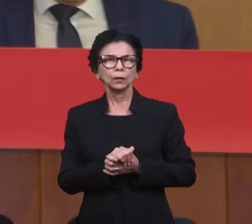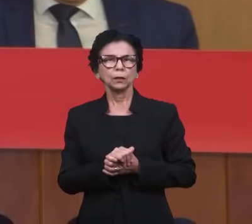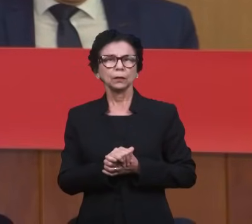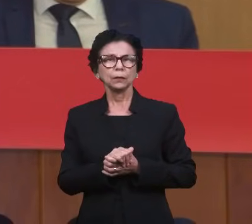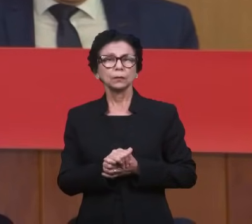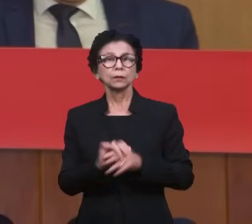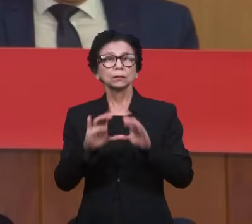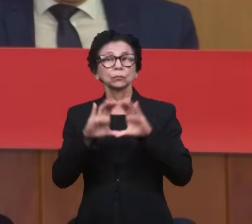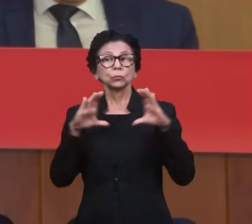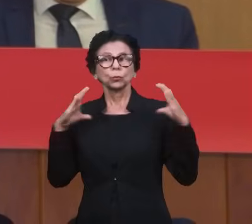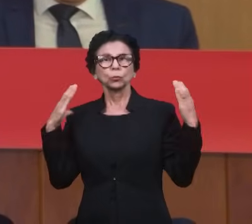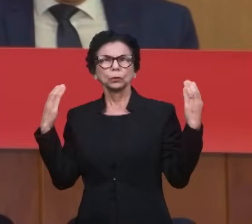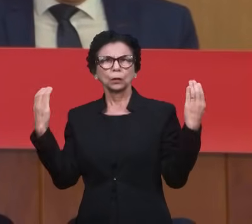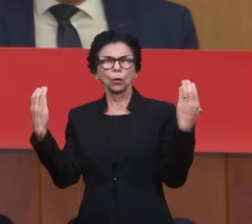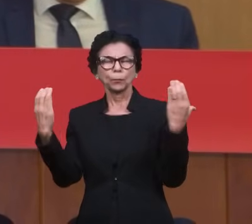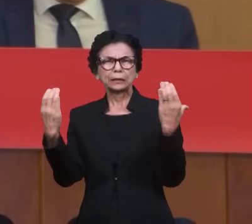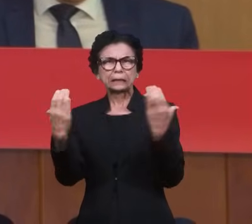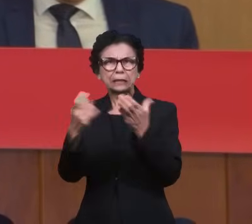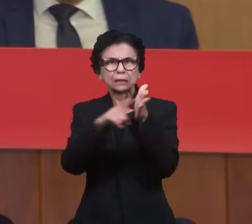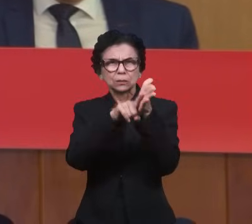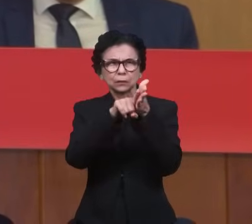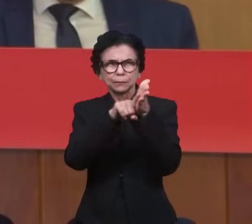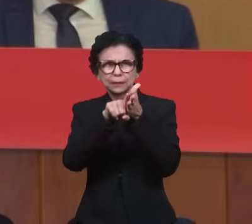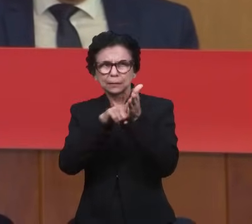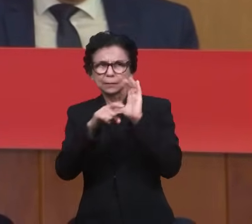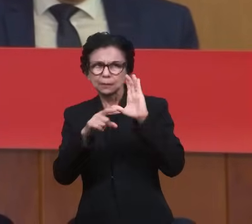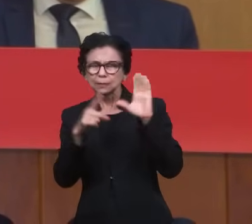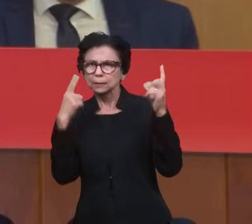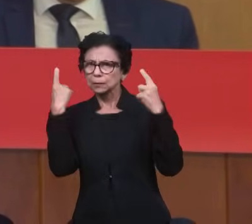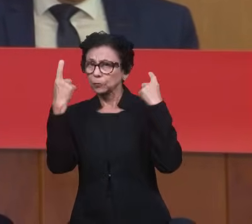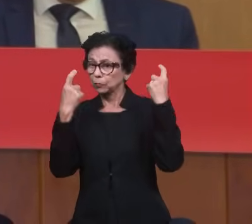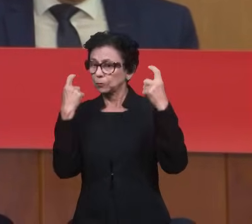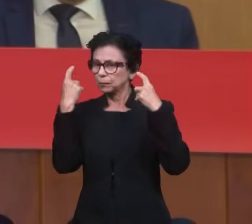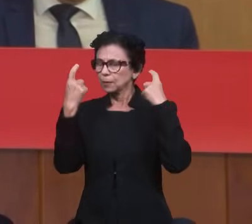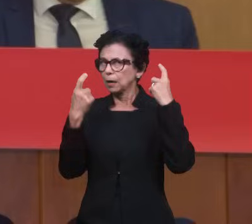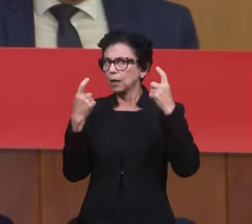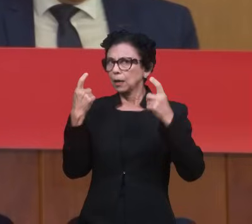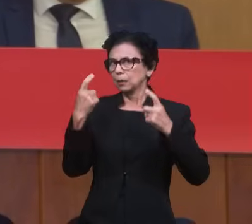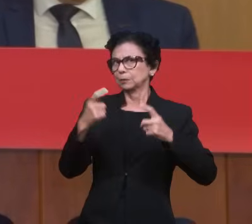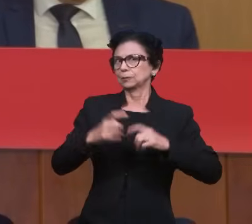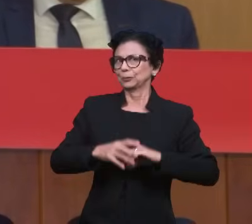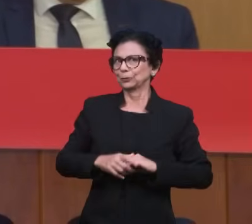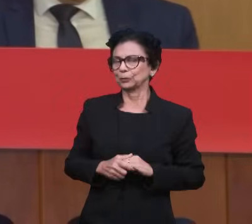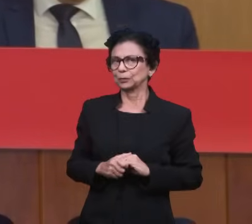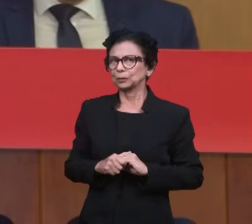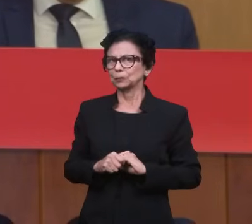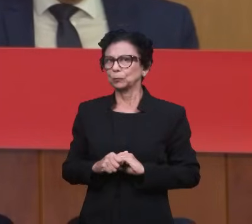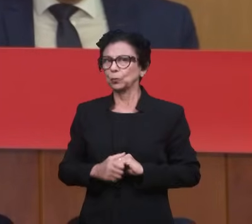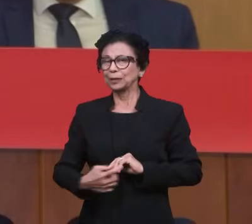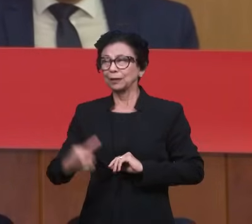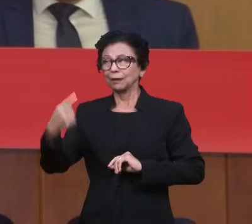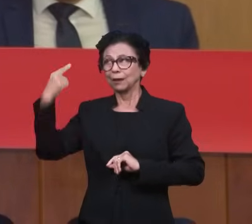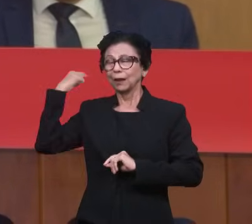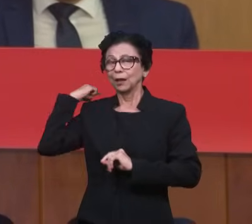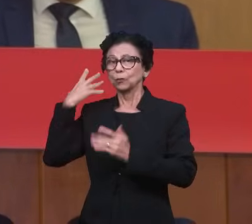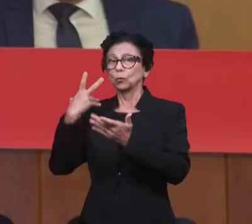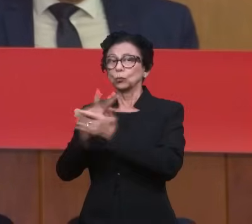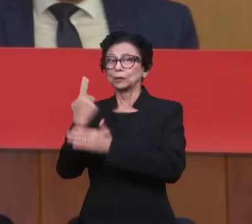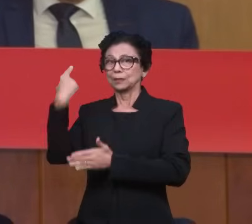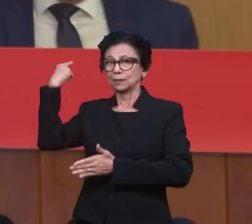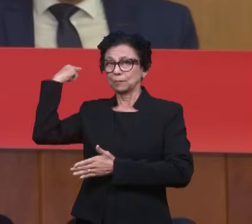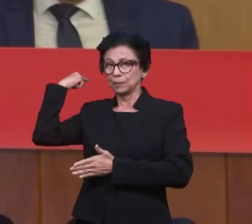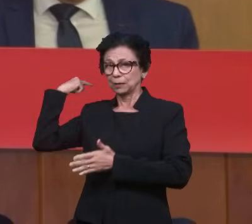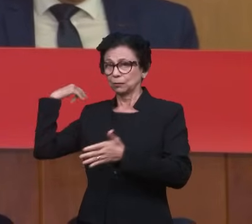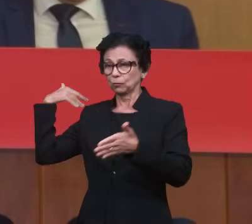comunidade científica continua muito preocupada. Por quê? Porque os efeitos da primeira trombeta